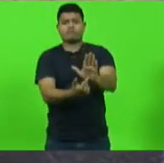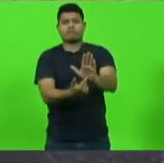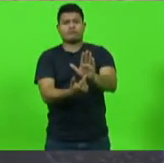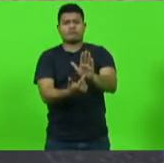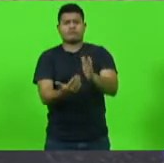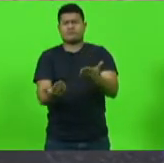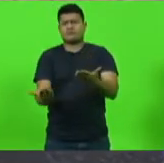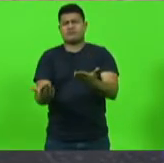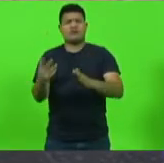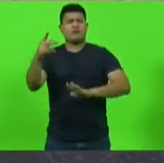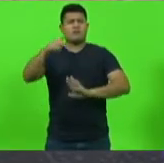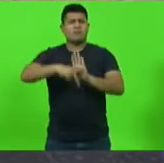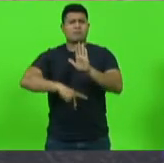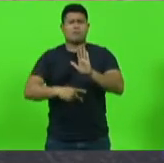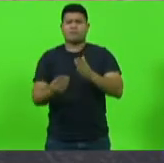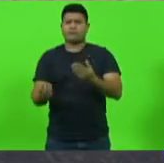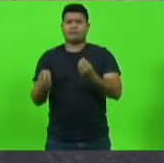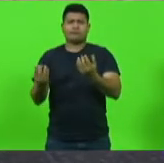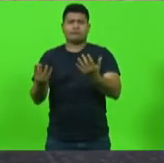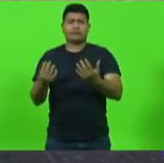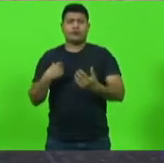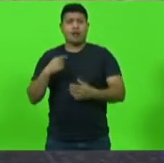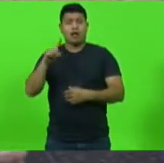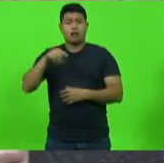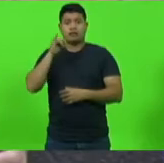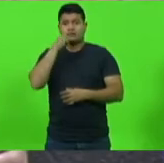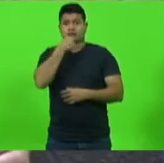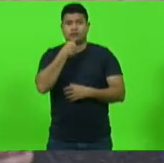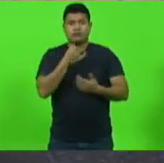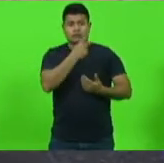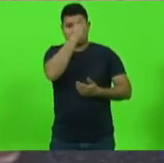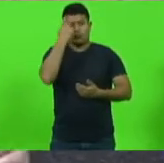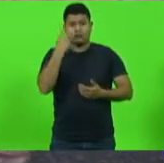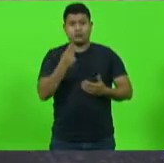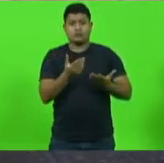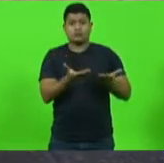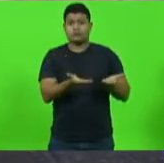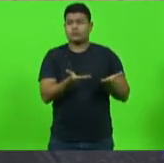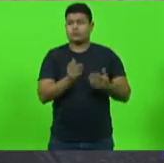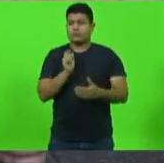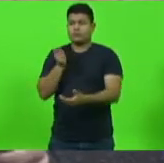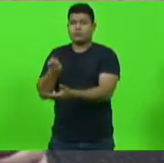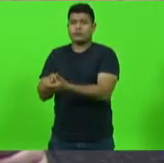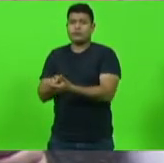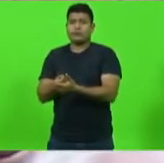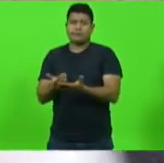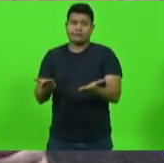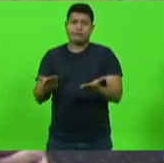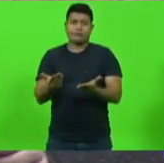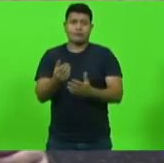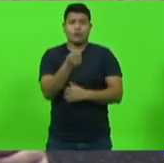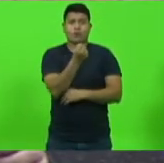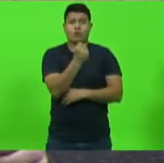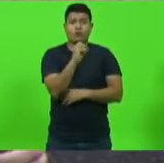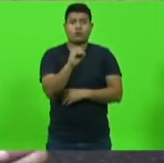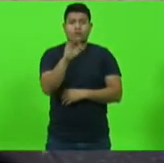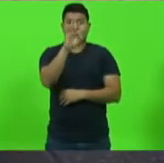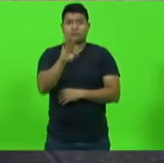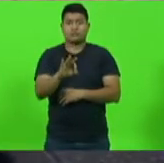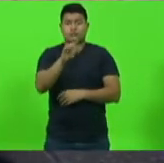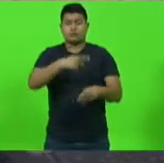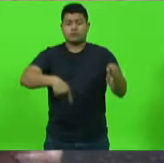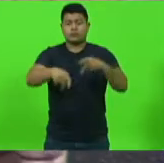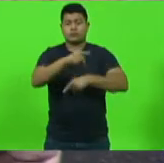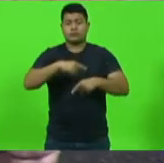E isso é vexatório, e isso é triste para quem vai pagar. Ou seja, 80% da população do estado de Santa Catarina que